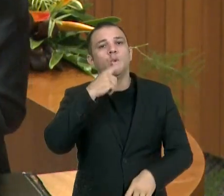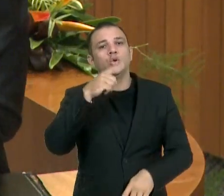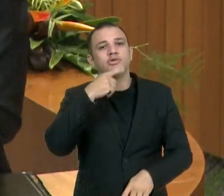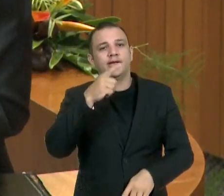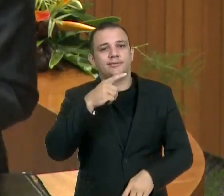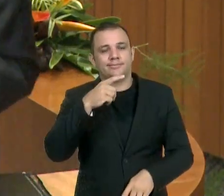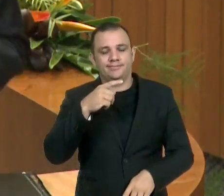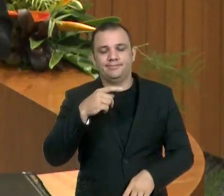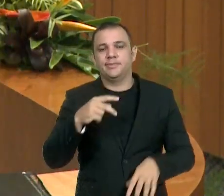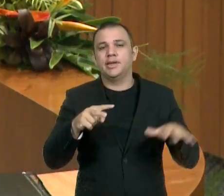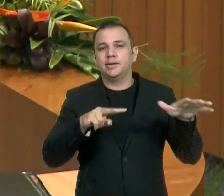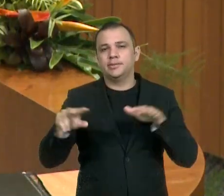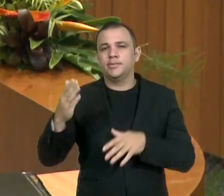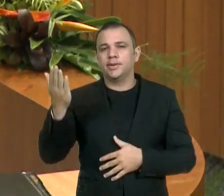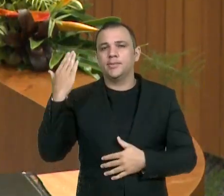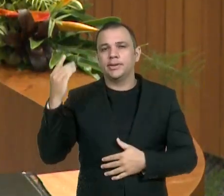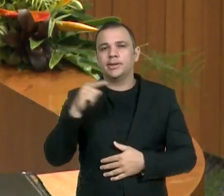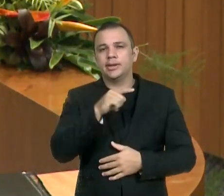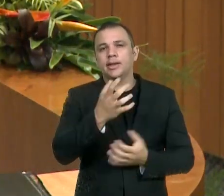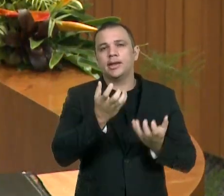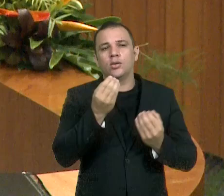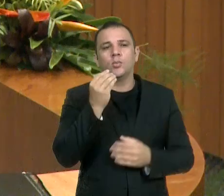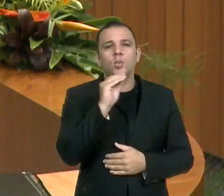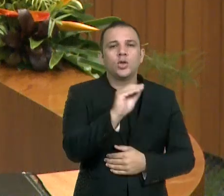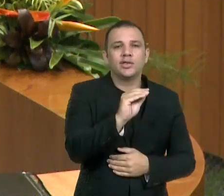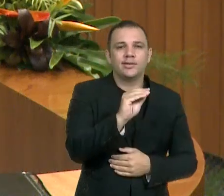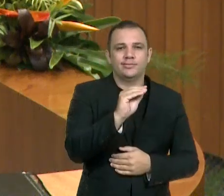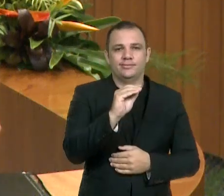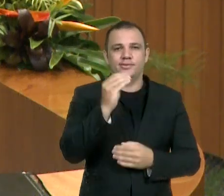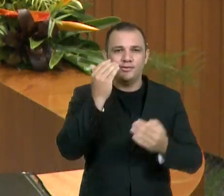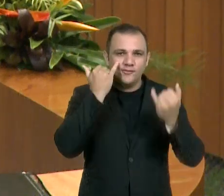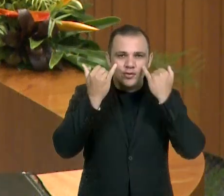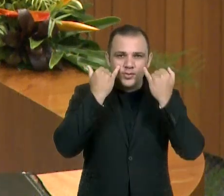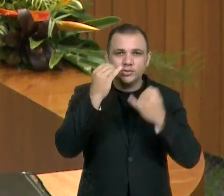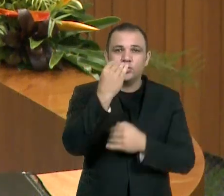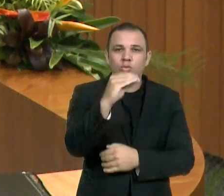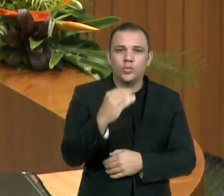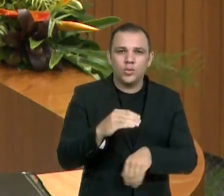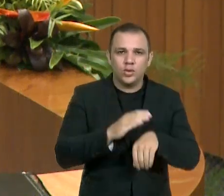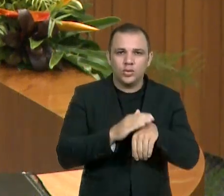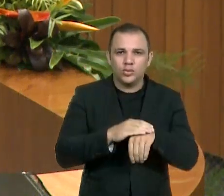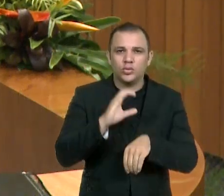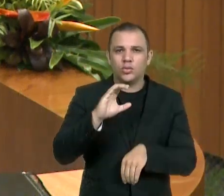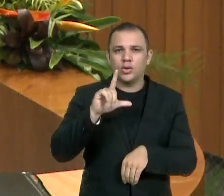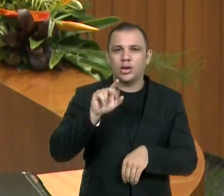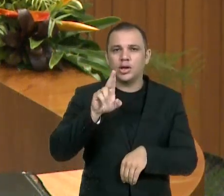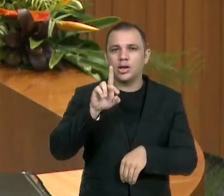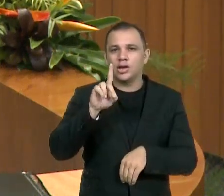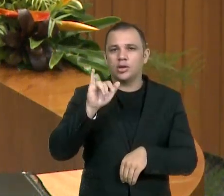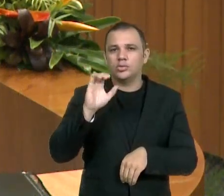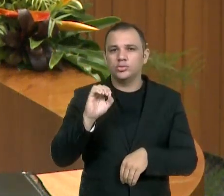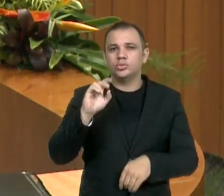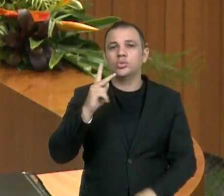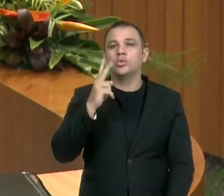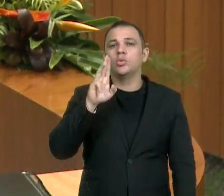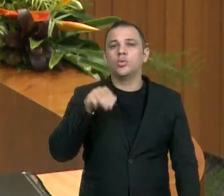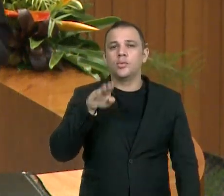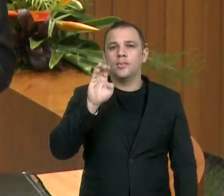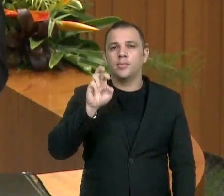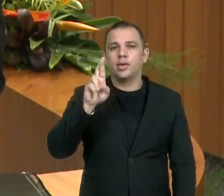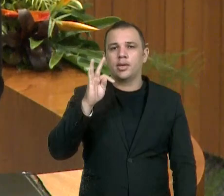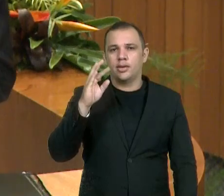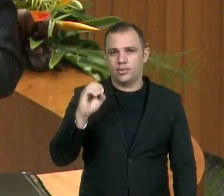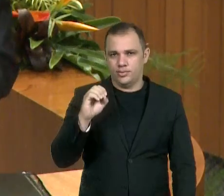uma notinha aí no blog do Cláudio Humberto, sobre negócio de diária aqui da Assembleia, porque eu fiz uma viagem ainda na